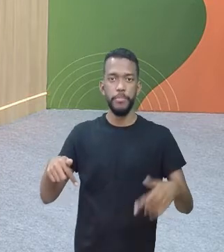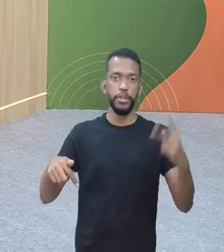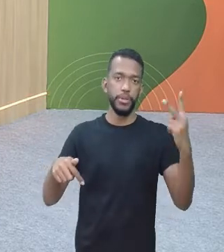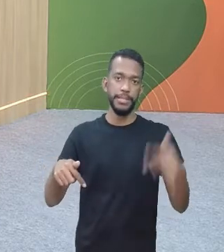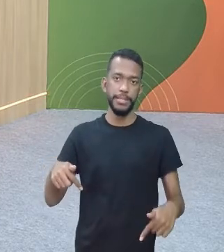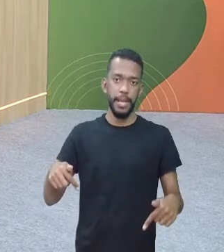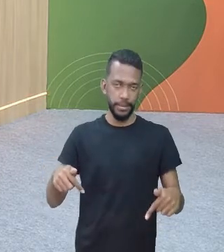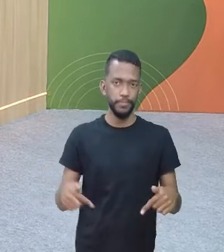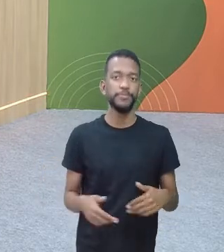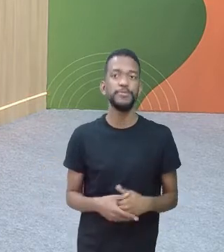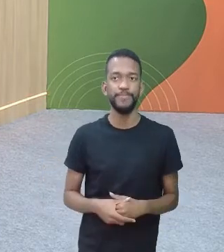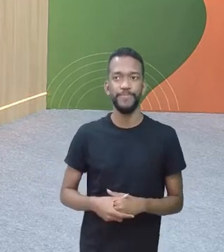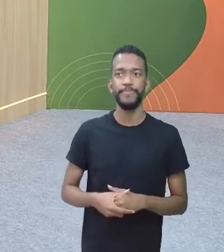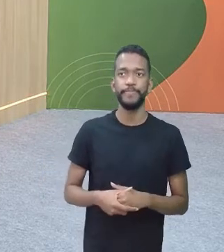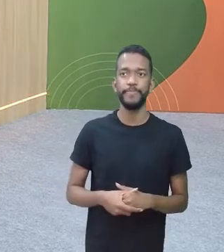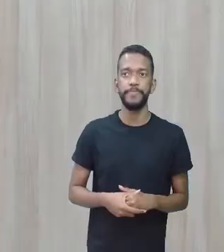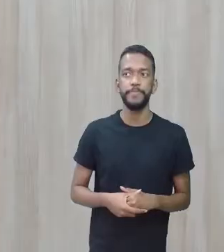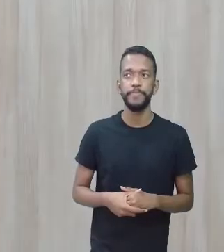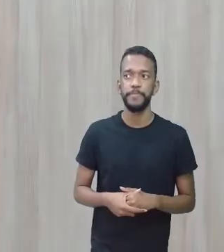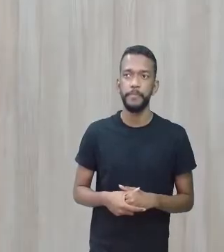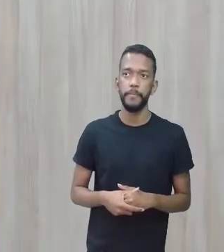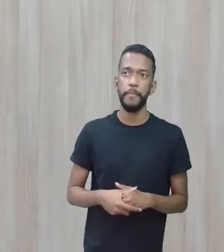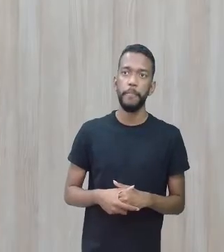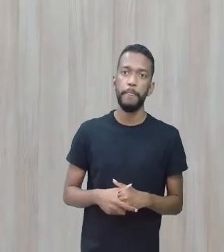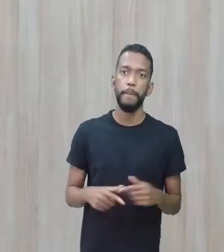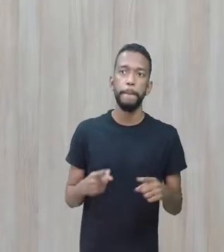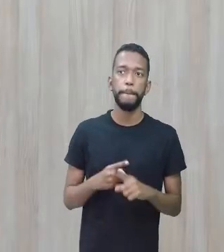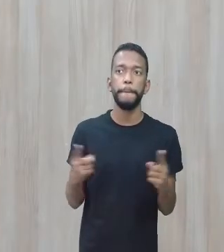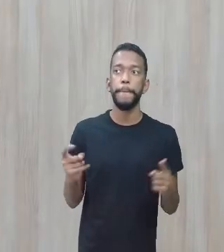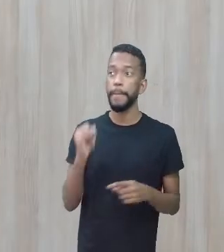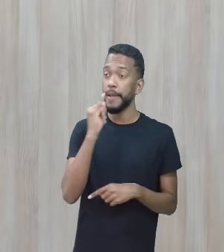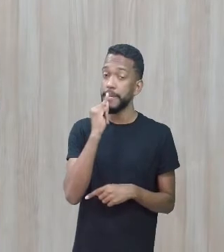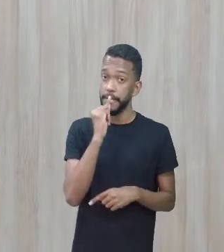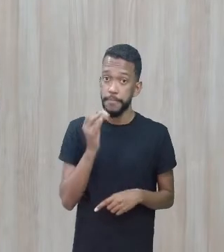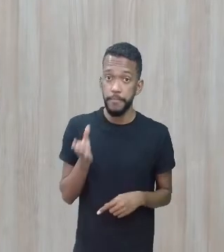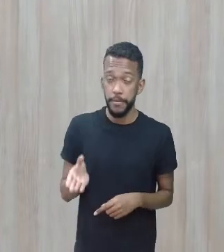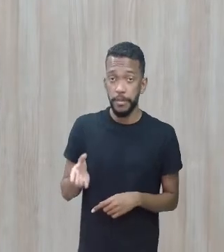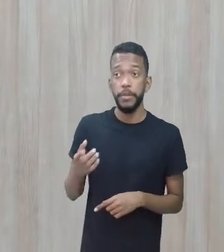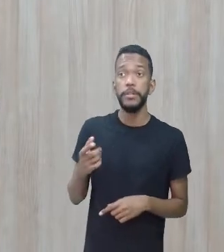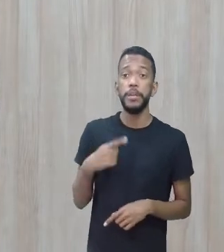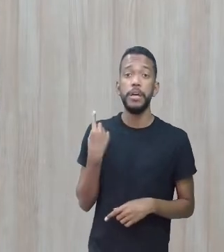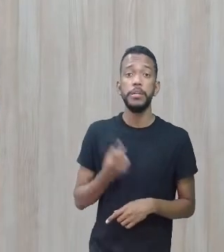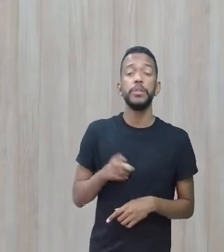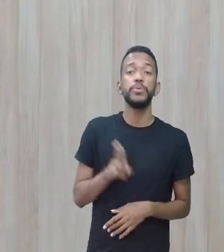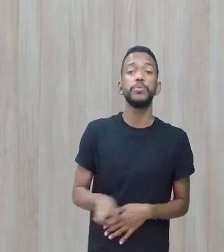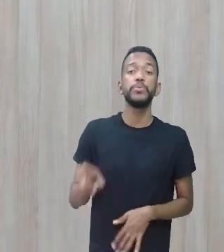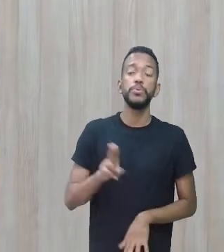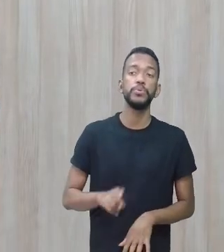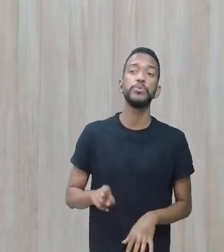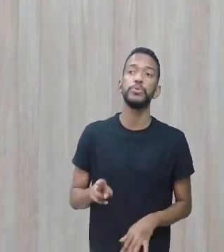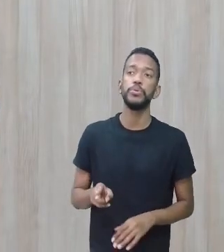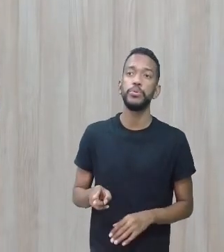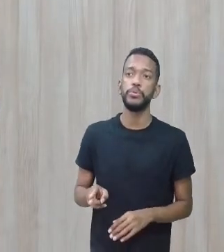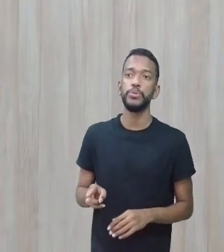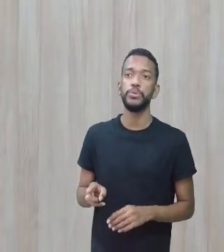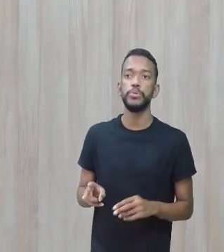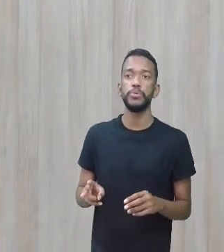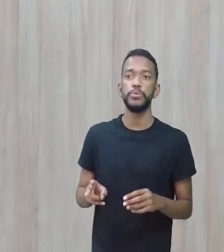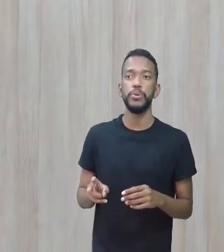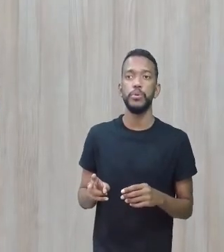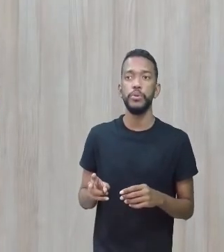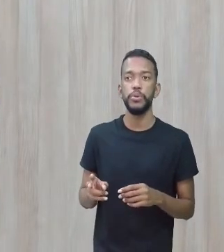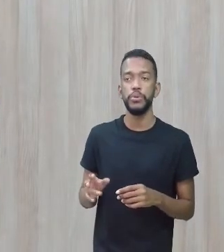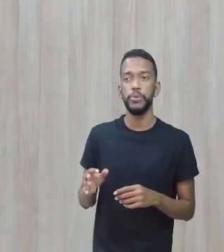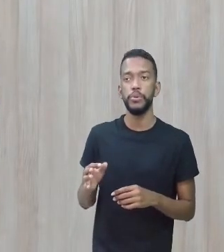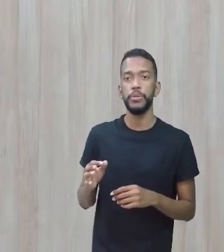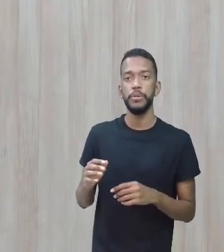tá bom? Nesse exemplo aí, a gente utilizou a ideia de fração de uma quantidade, né? A mesma ideia lá do carrinho